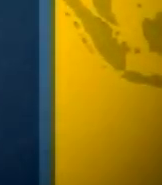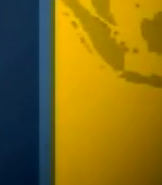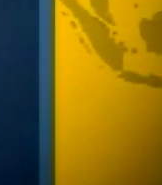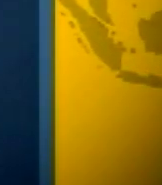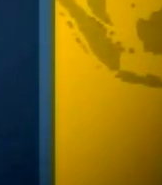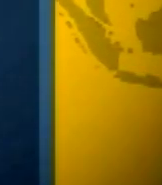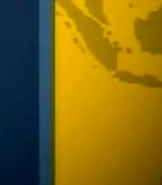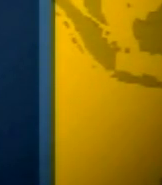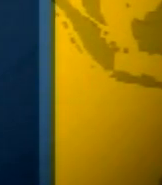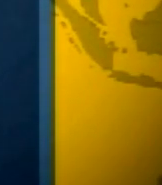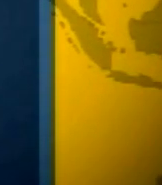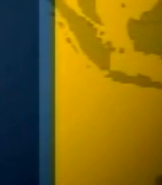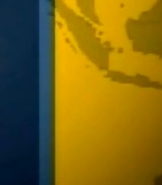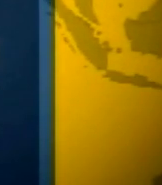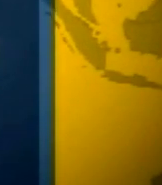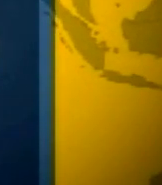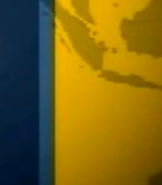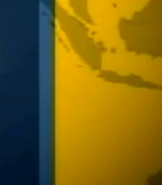Federal